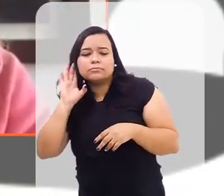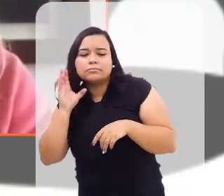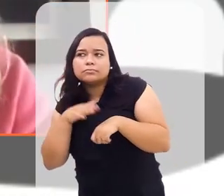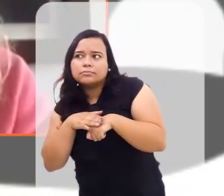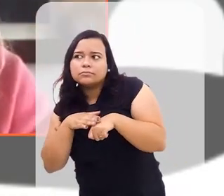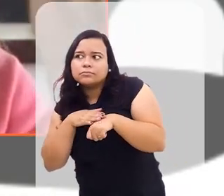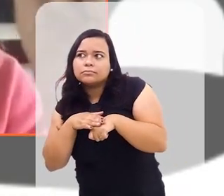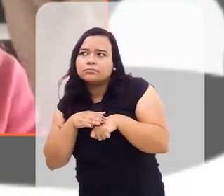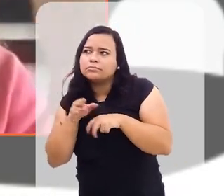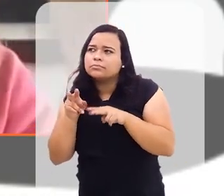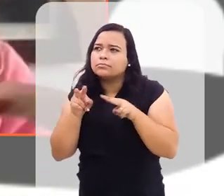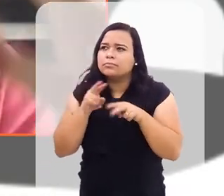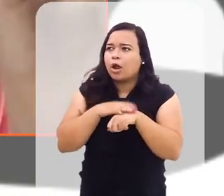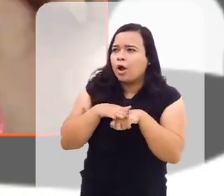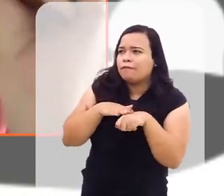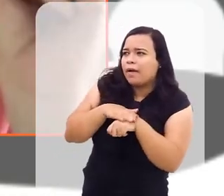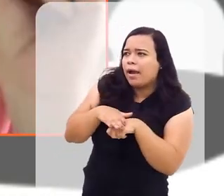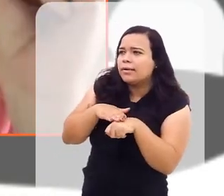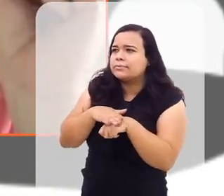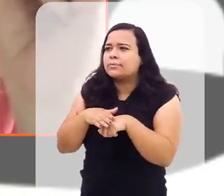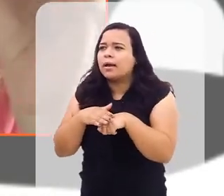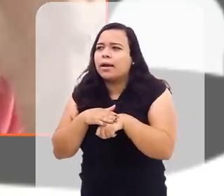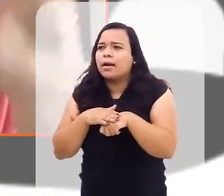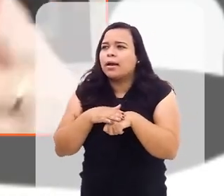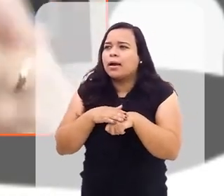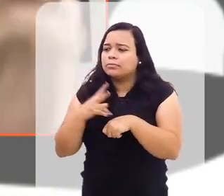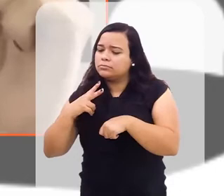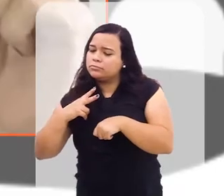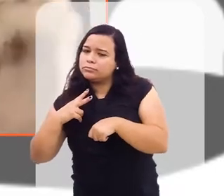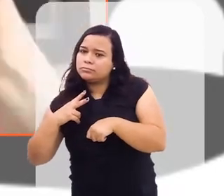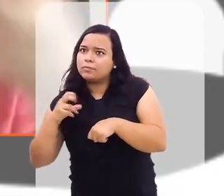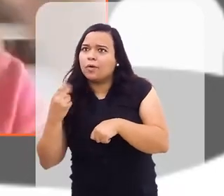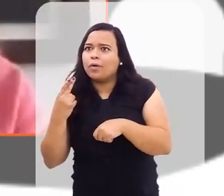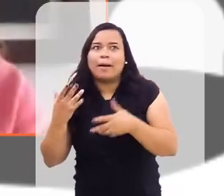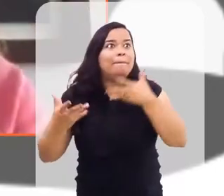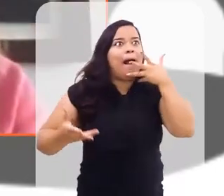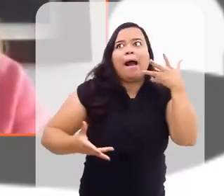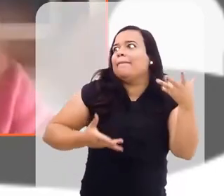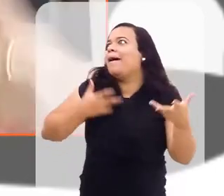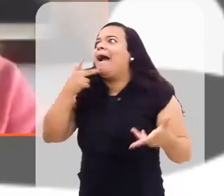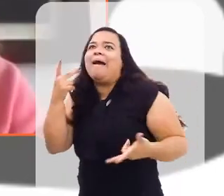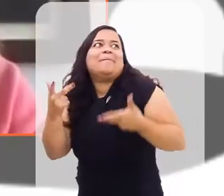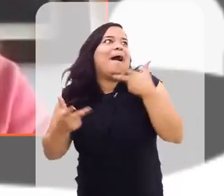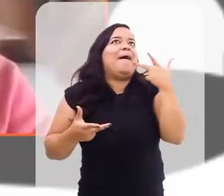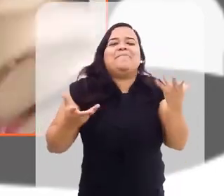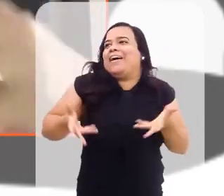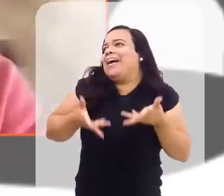de conversa que estão tendo, se estão tendo uma conversa mais reservada ou se estão mais